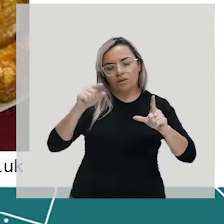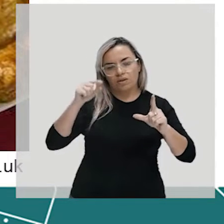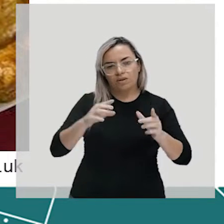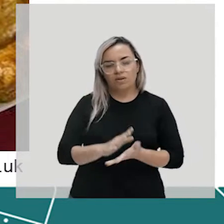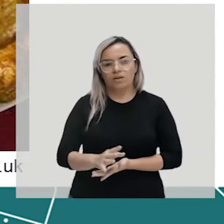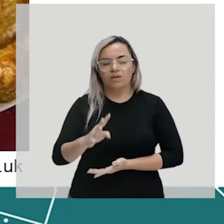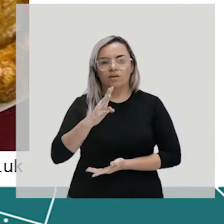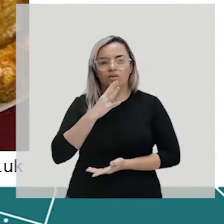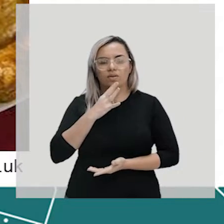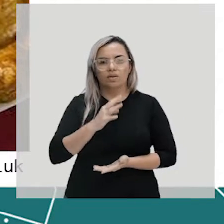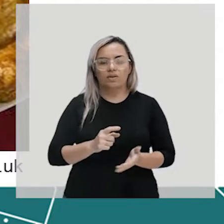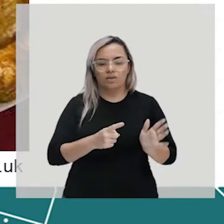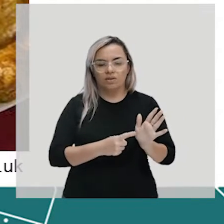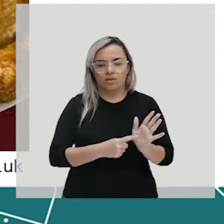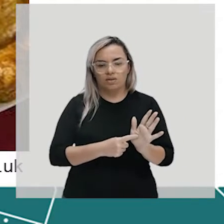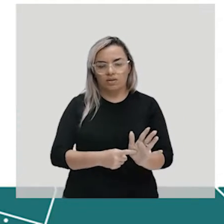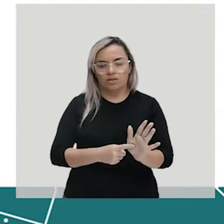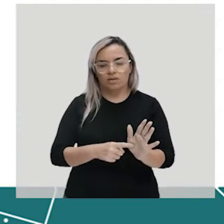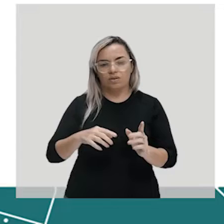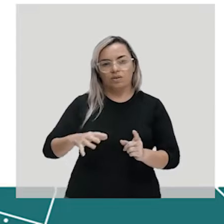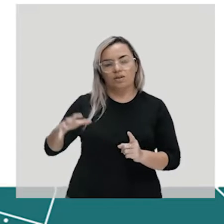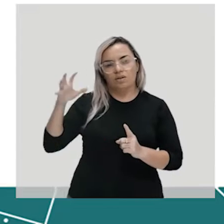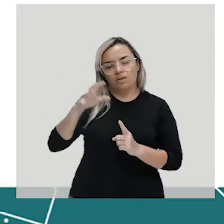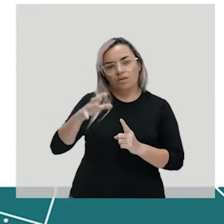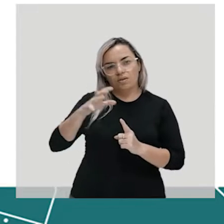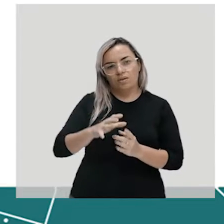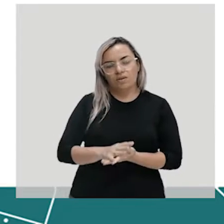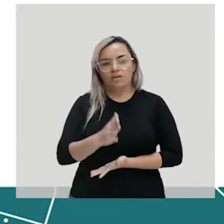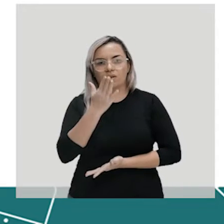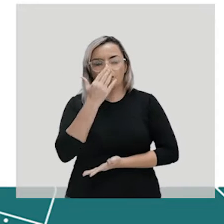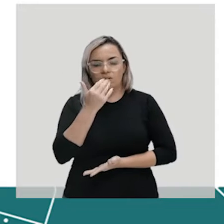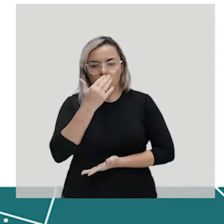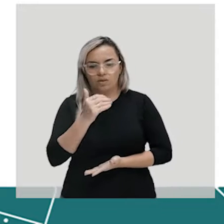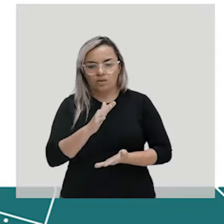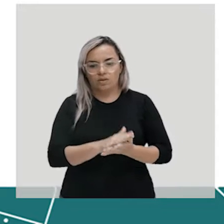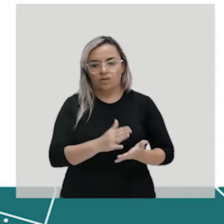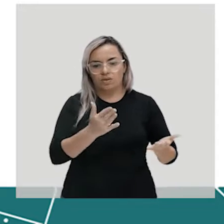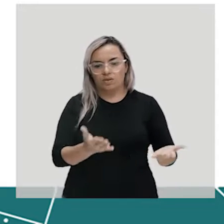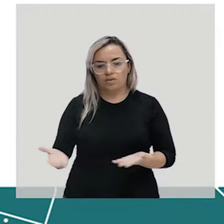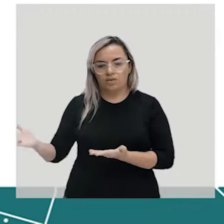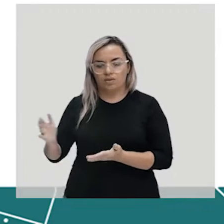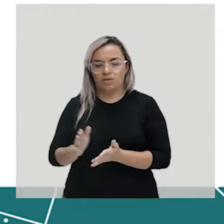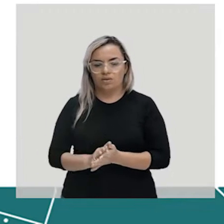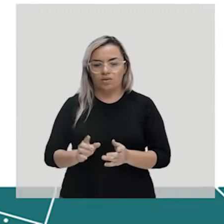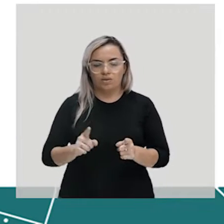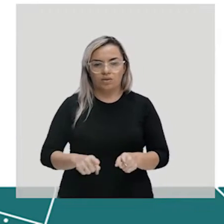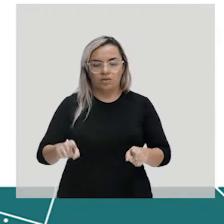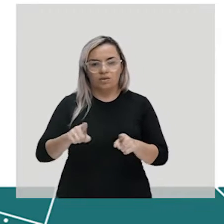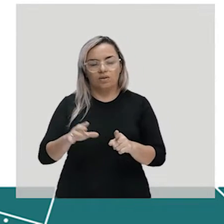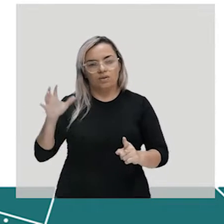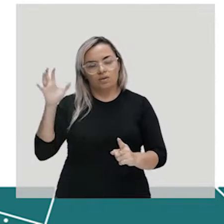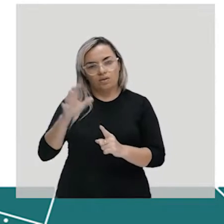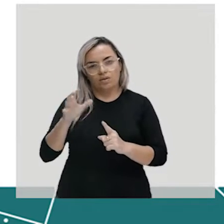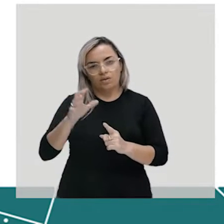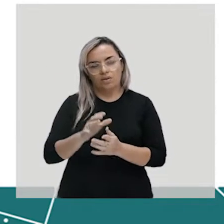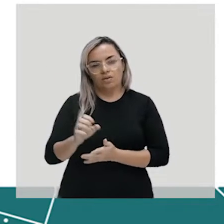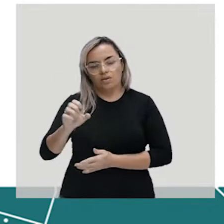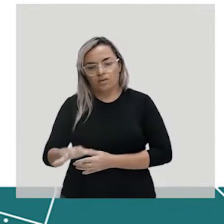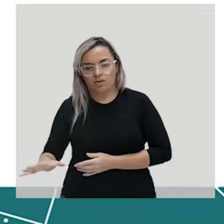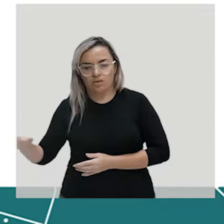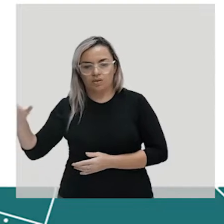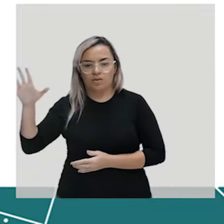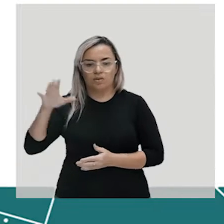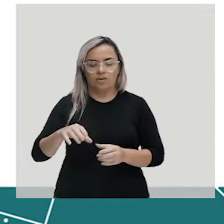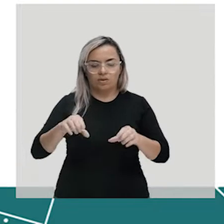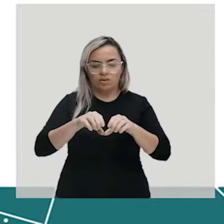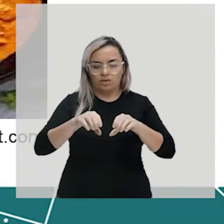americana eles refletem algumas dessas características desses costumes bem dizendo mexe que é uma influência também e para